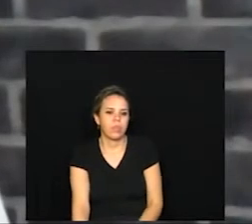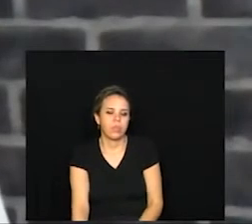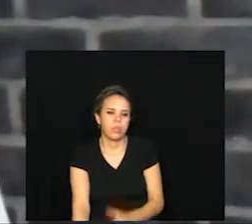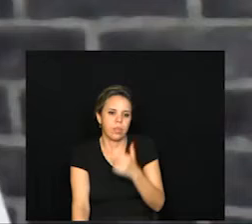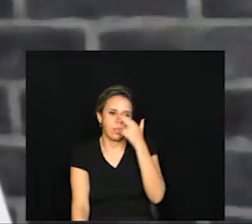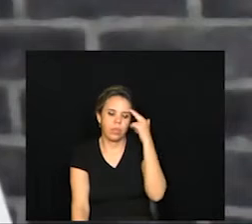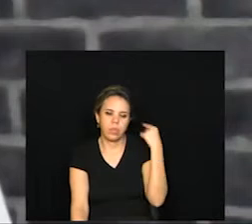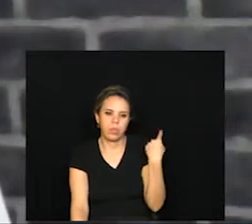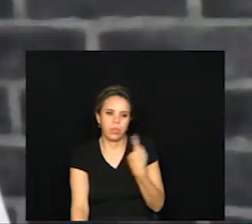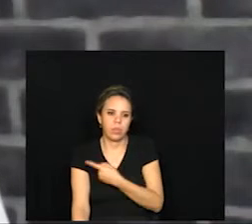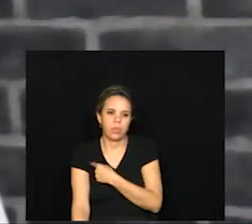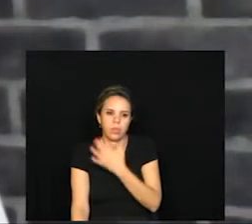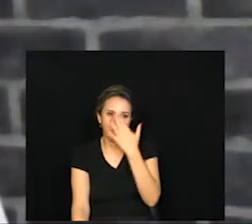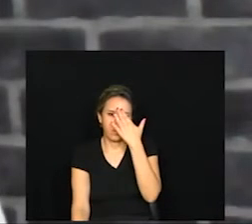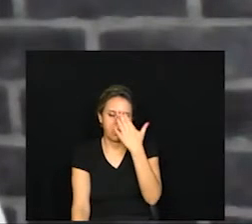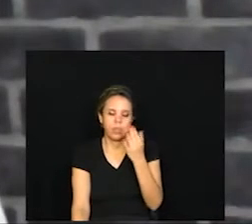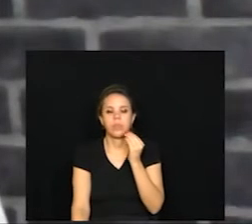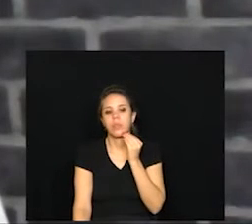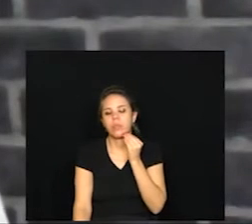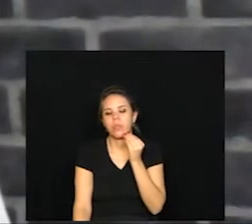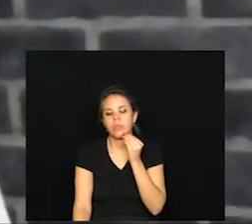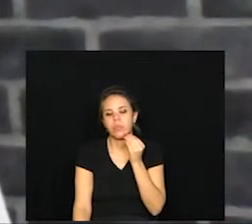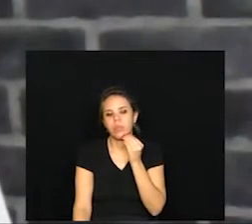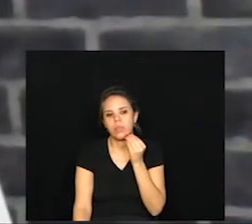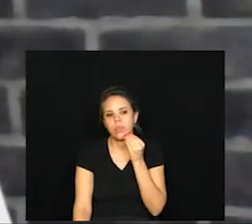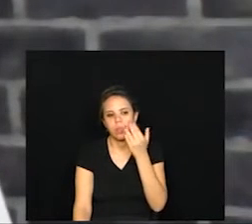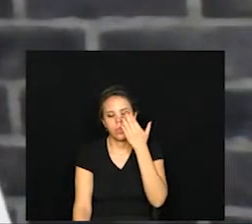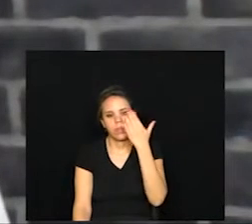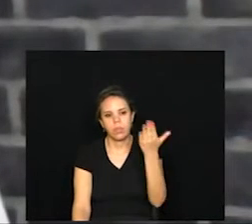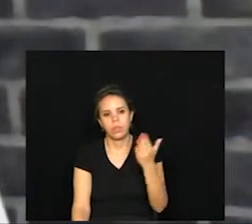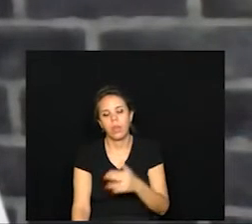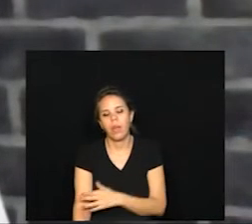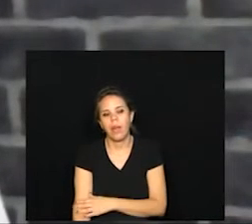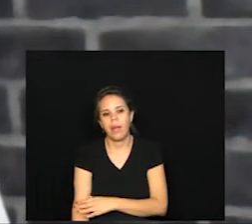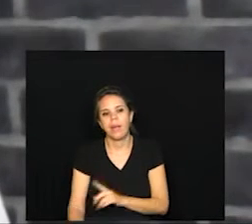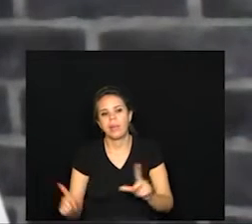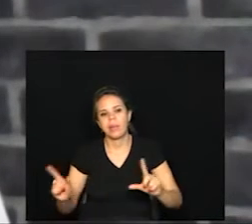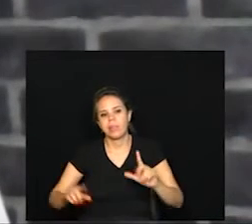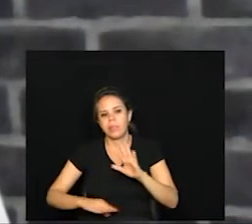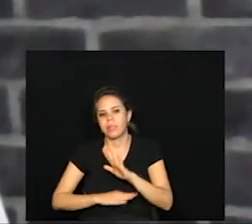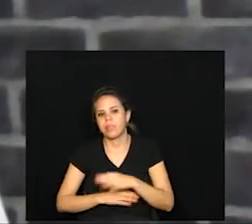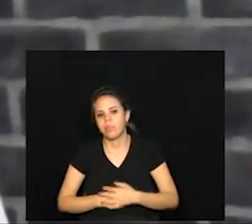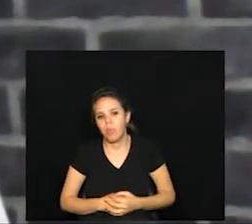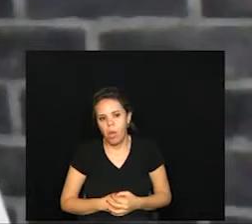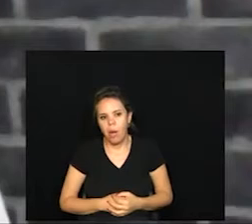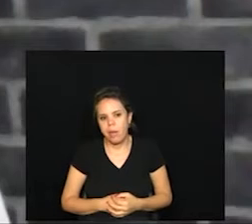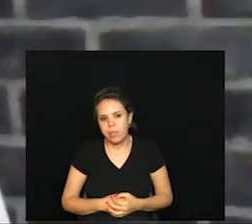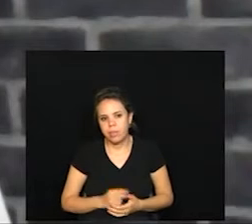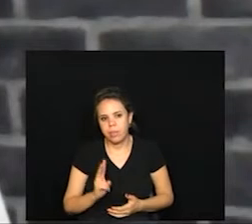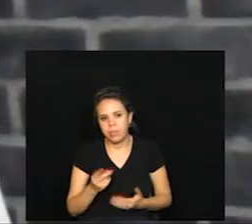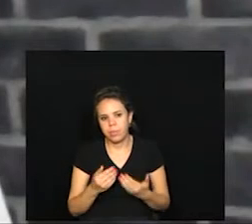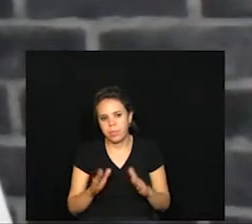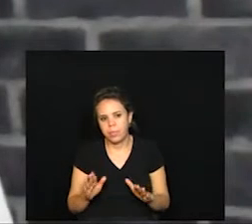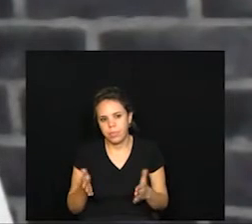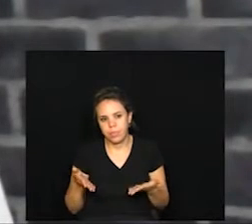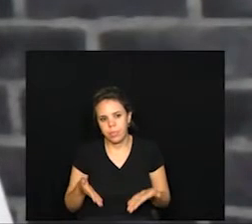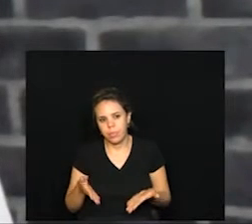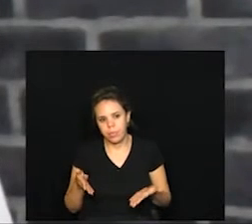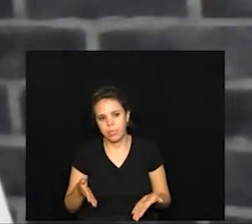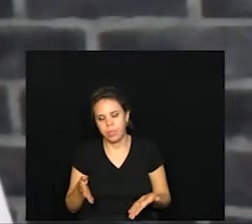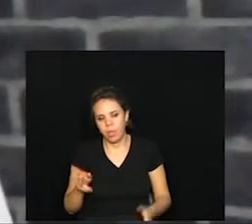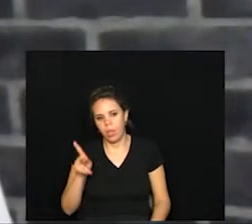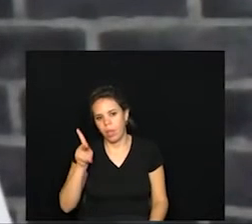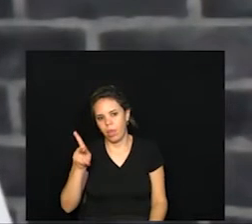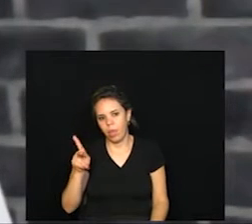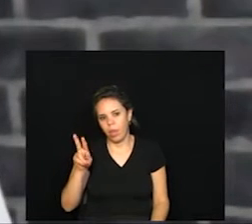Gabriel, nós que agradecemos pela oportunidade. Muito obrigado à TV Câmara, sempre de portas abertas ao PROCON